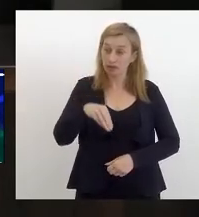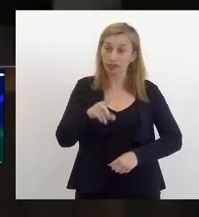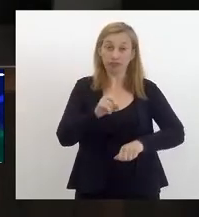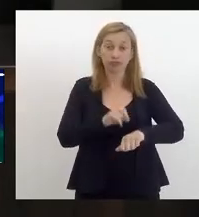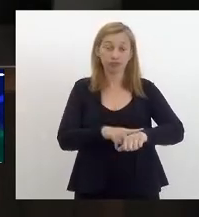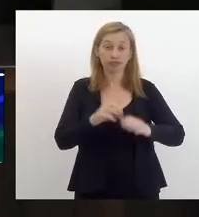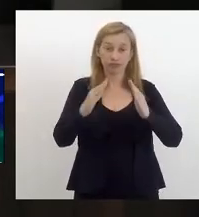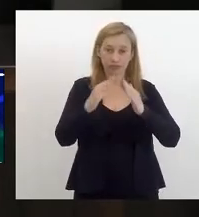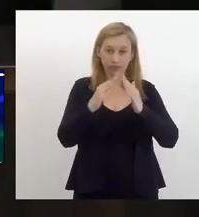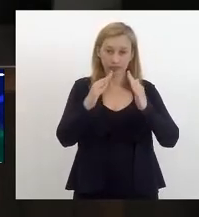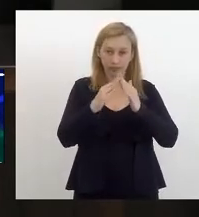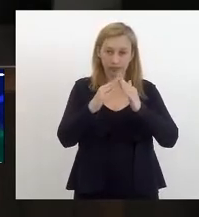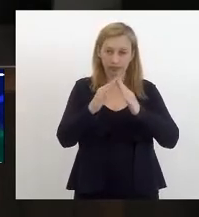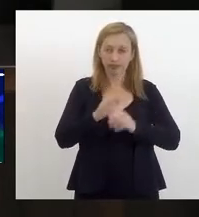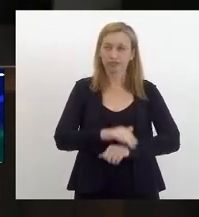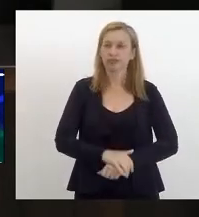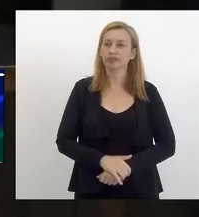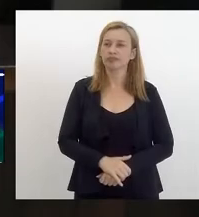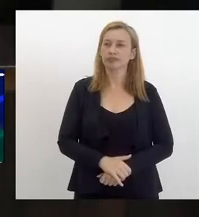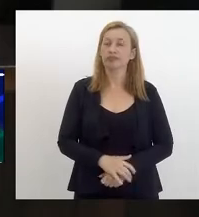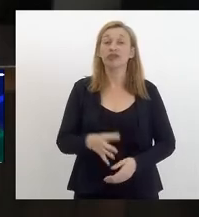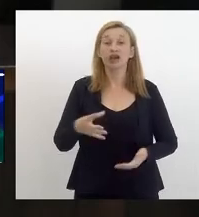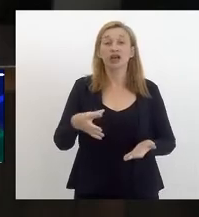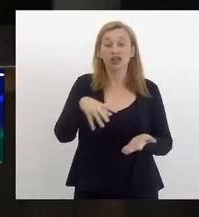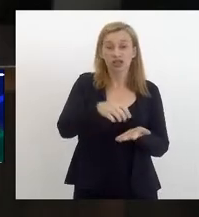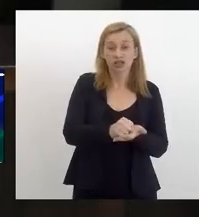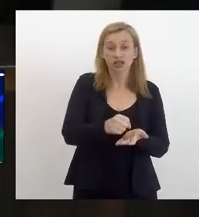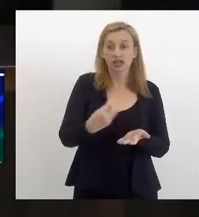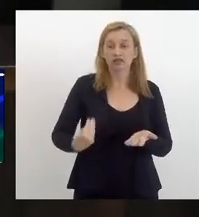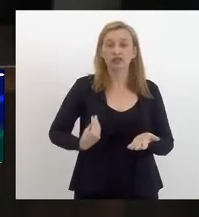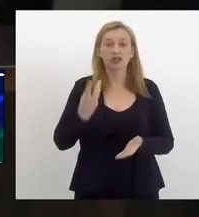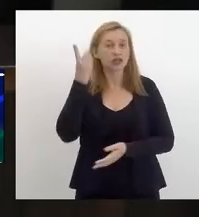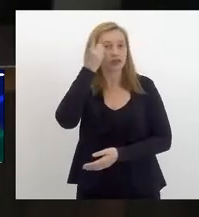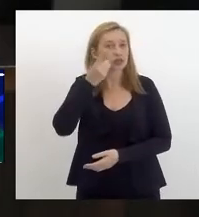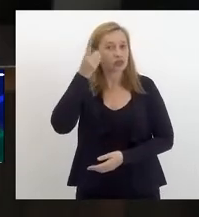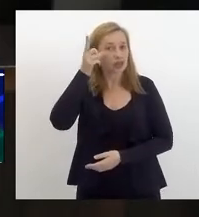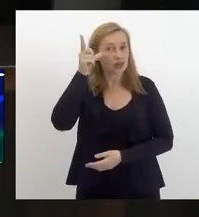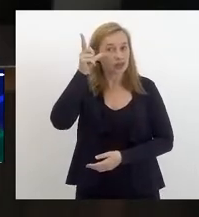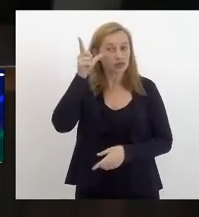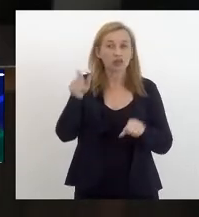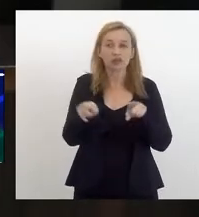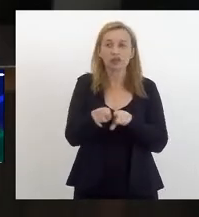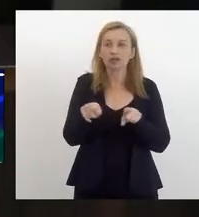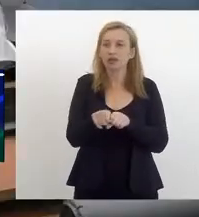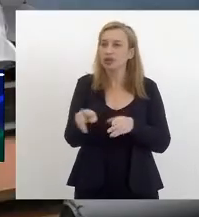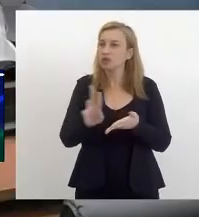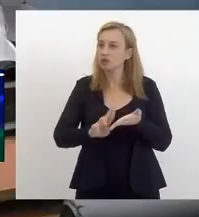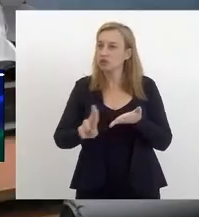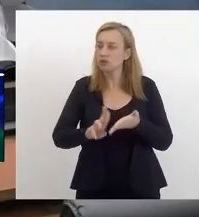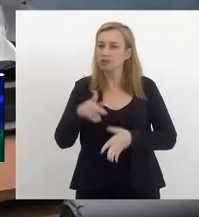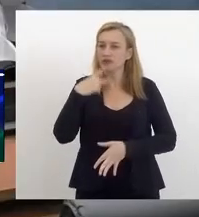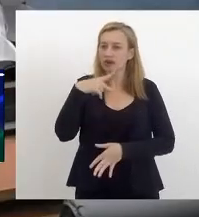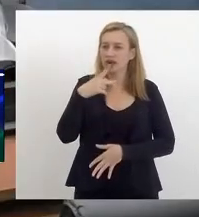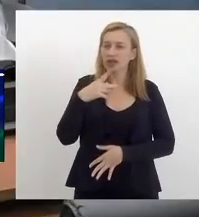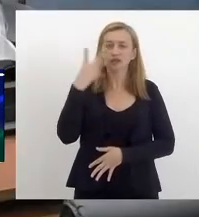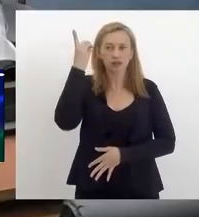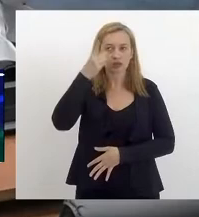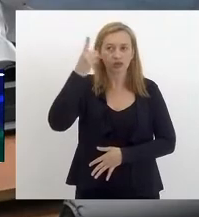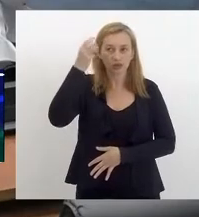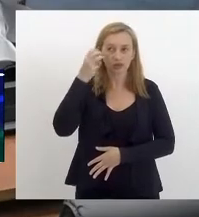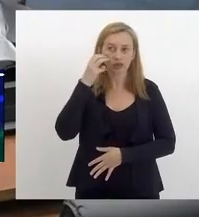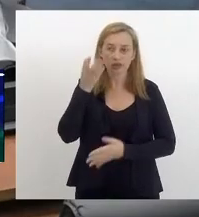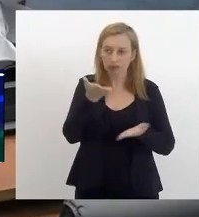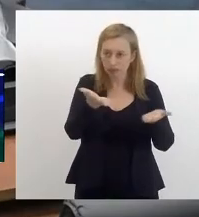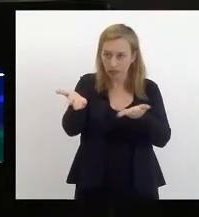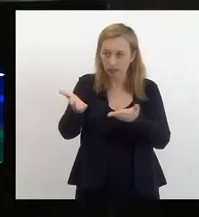de dez minutos registrando a presença da deputada Lucinha Que também está escrita para falar Deputado Valdete por